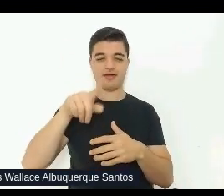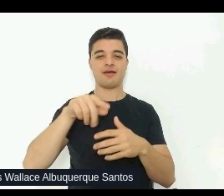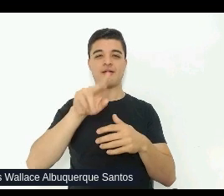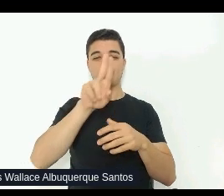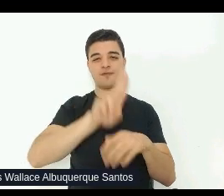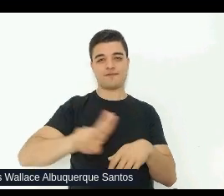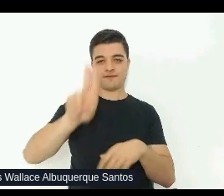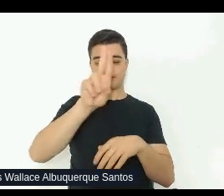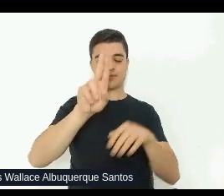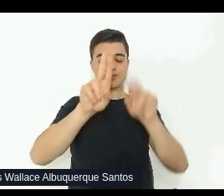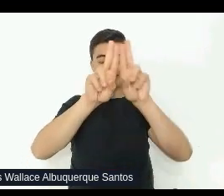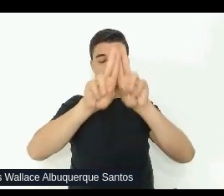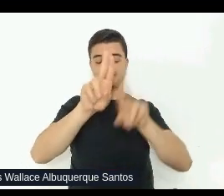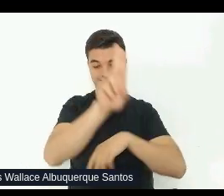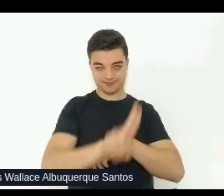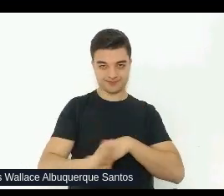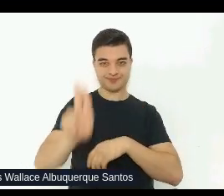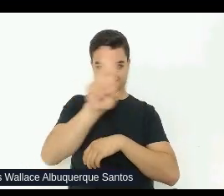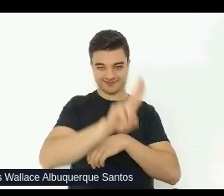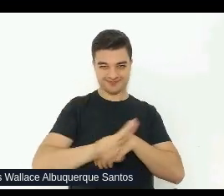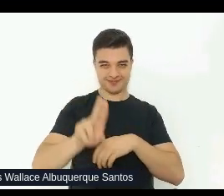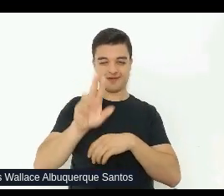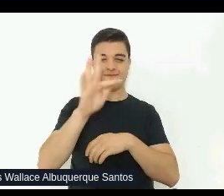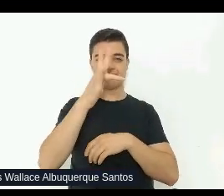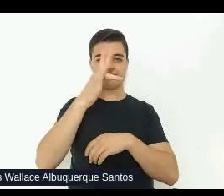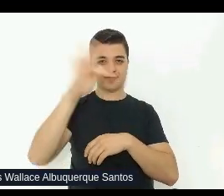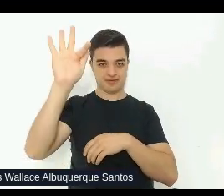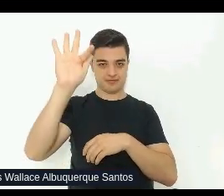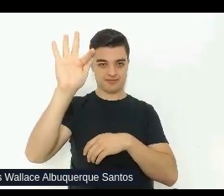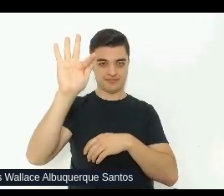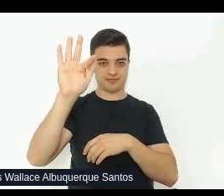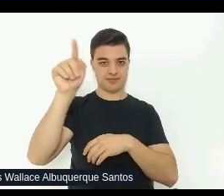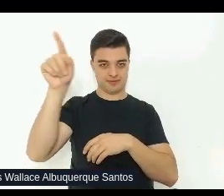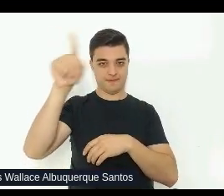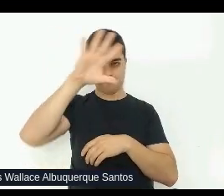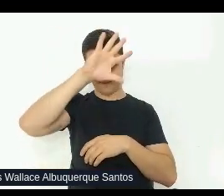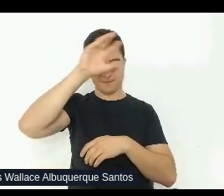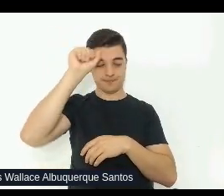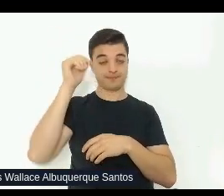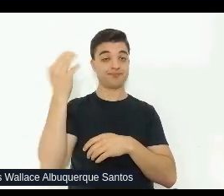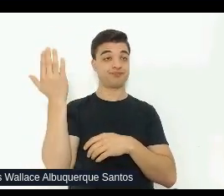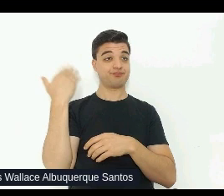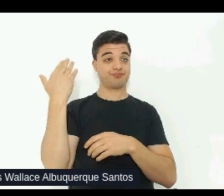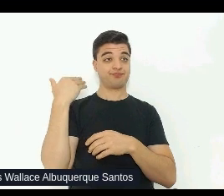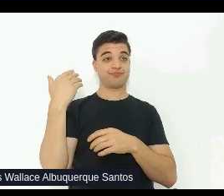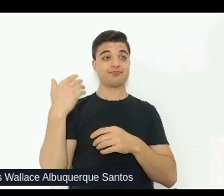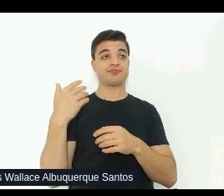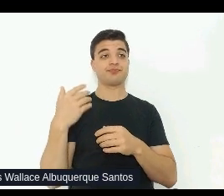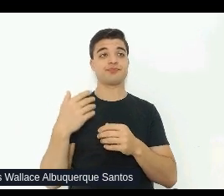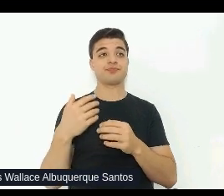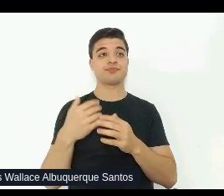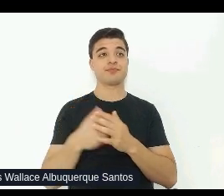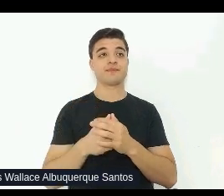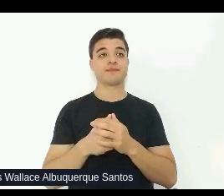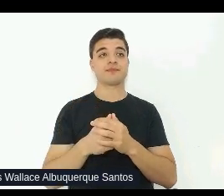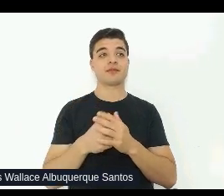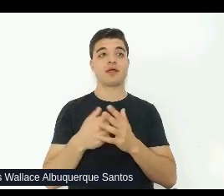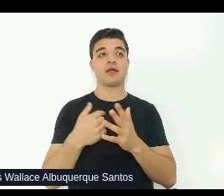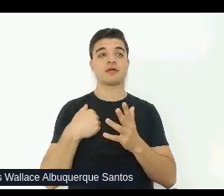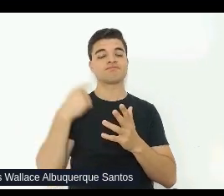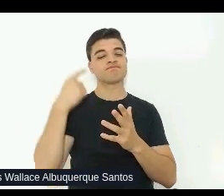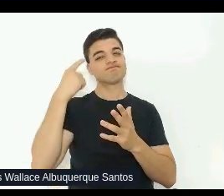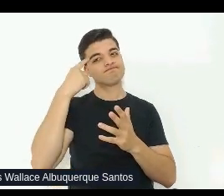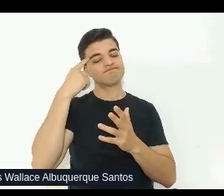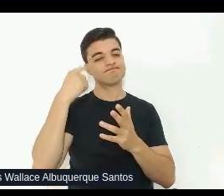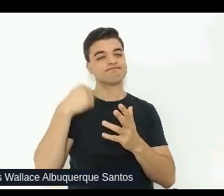industrial. Inicialmente eu não queria fazer, porque era muito voltado a produto físico, né? Eu queria algo mais voltado na época